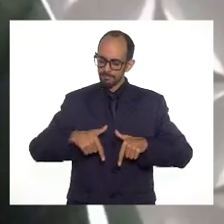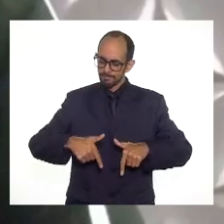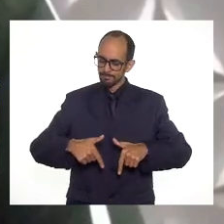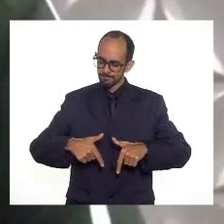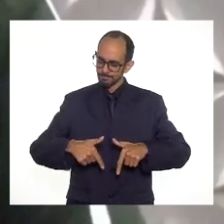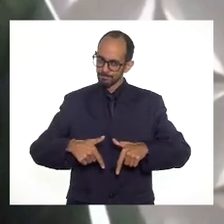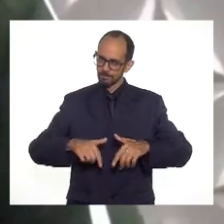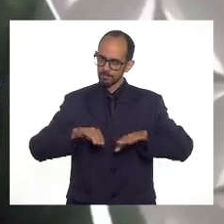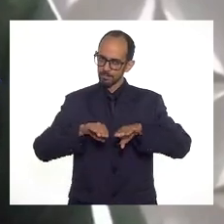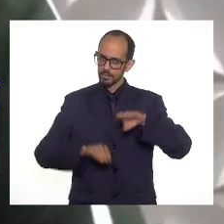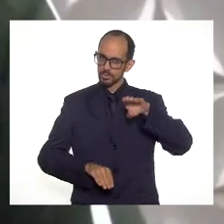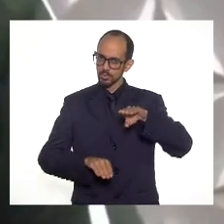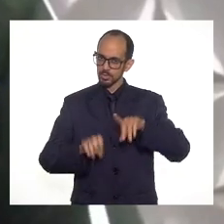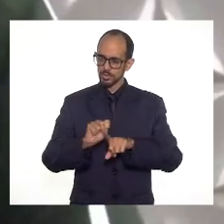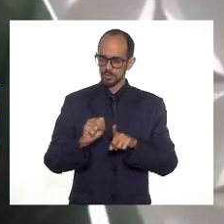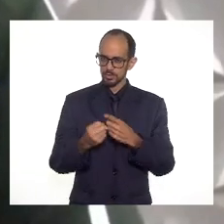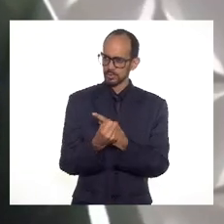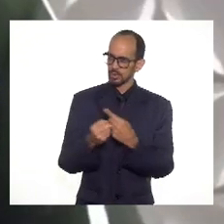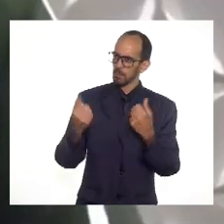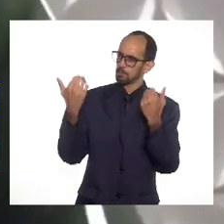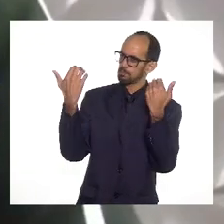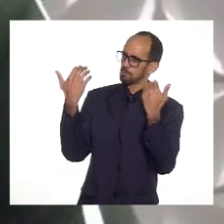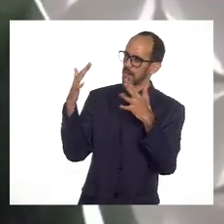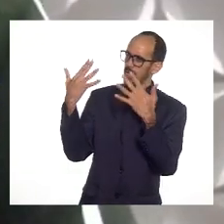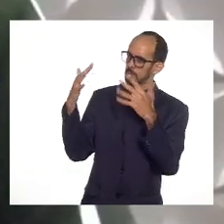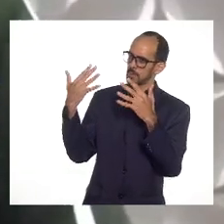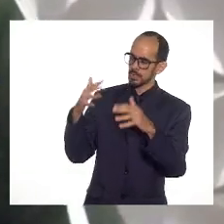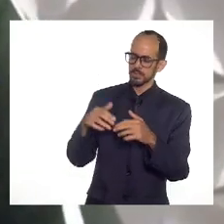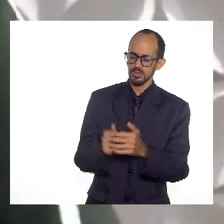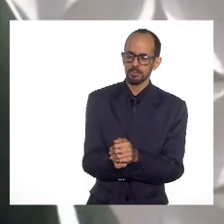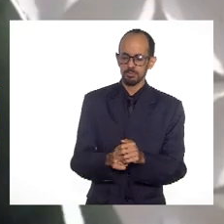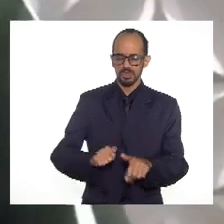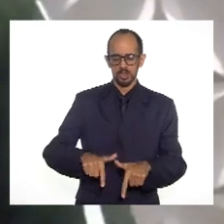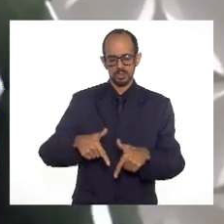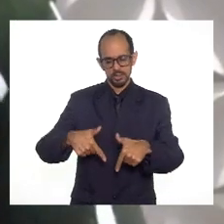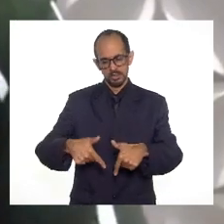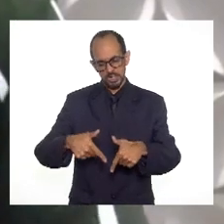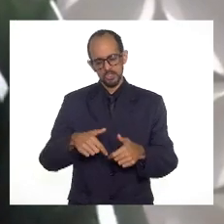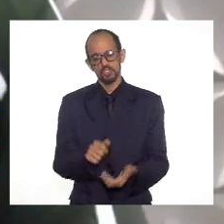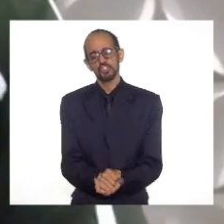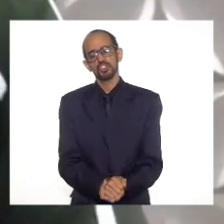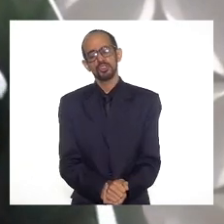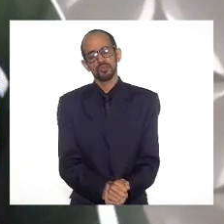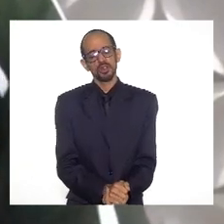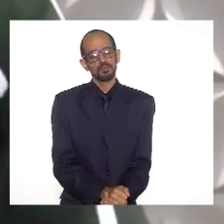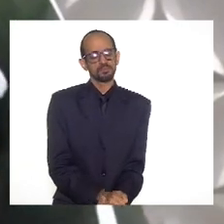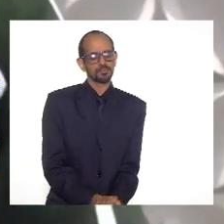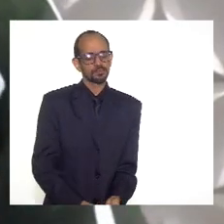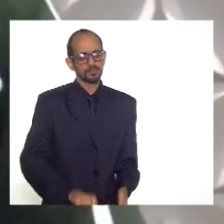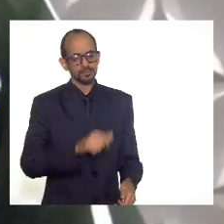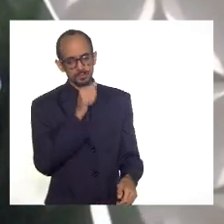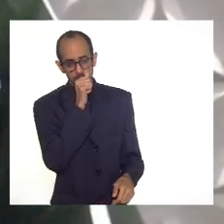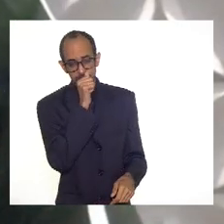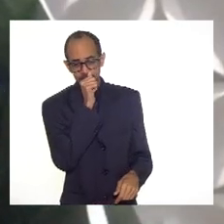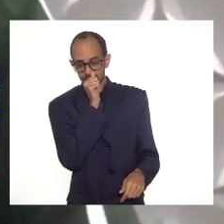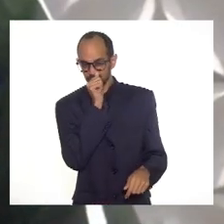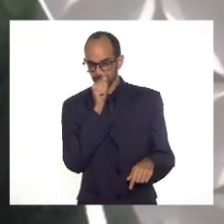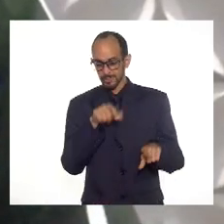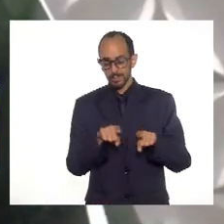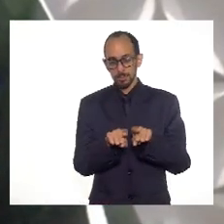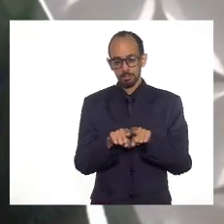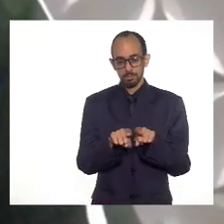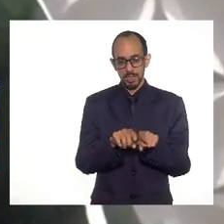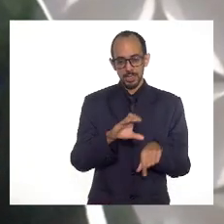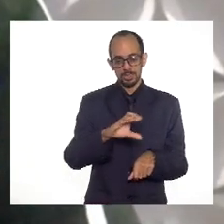sociais. Então, eu quero muito lhe parabenizar pela iniciativa e agradecer aqui à Comissão de Constituição e Justiça